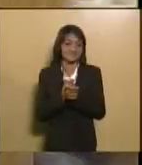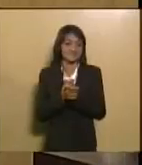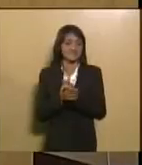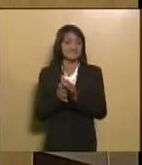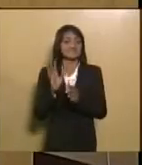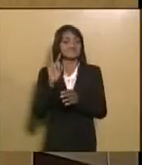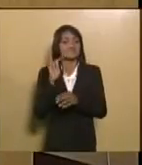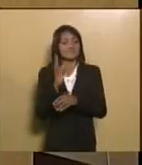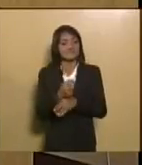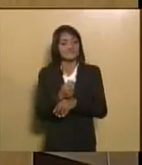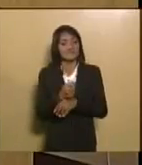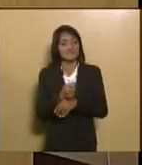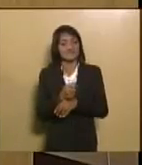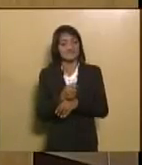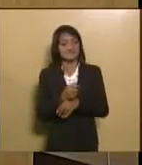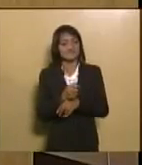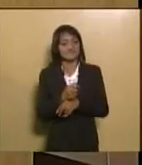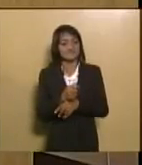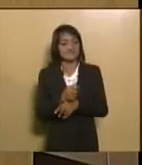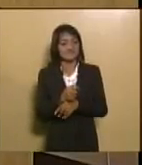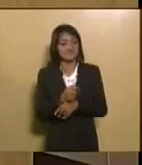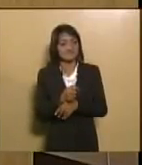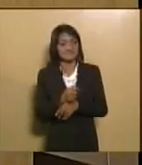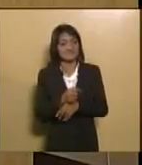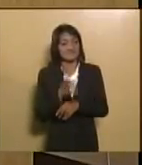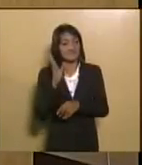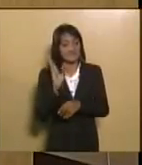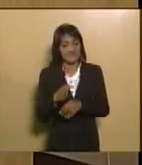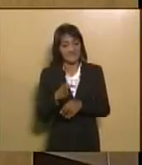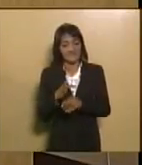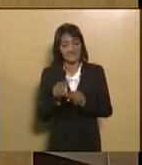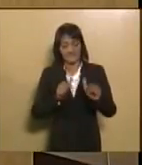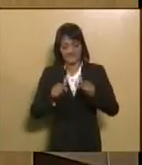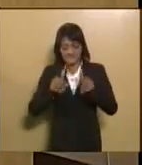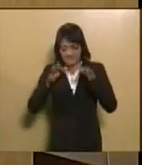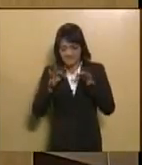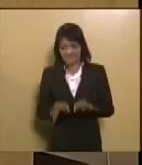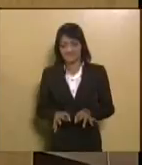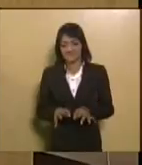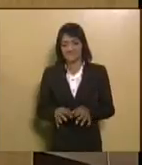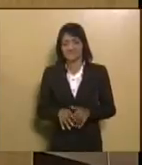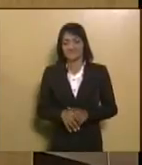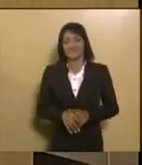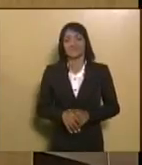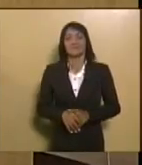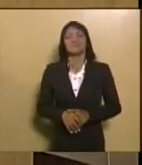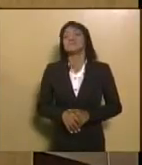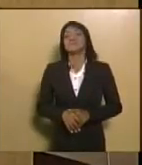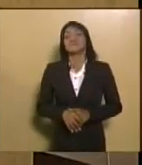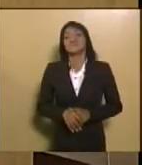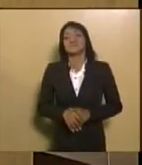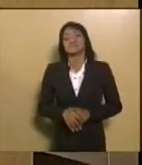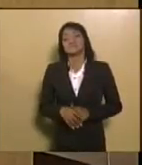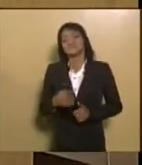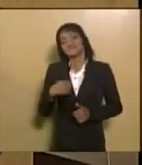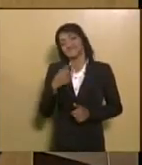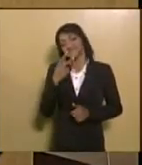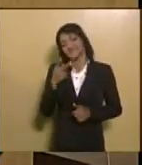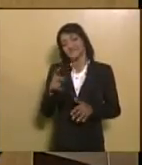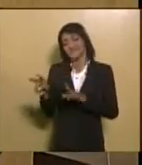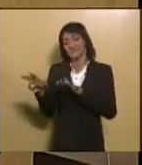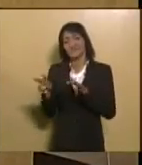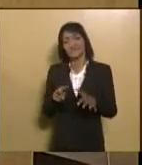tenham cumprido suas agendas, apesar de que eu confesso que por uma semana não